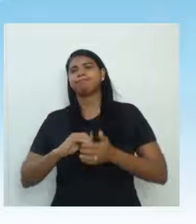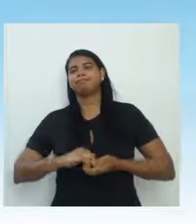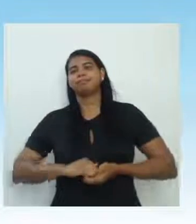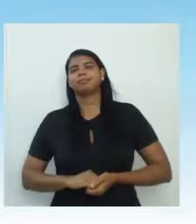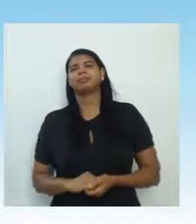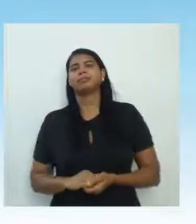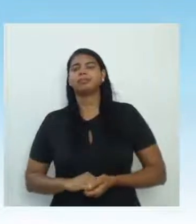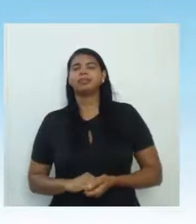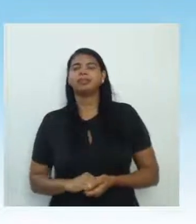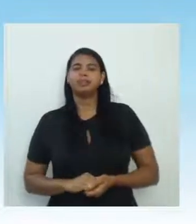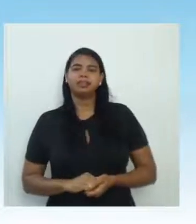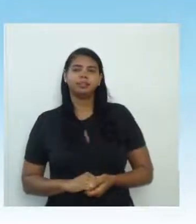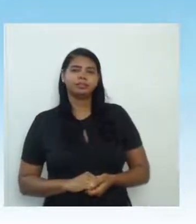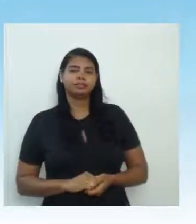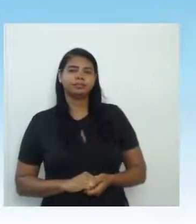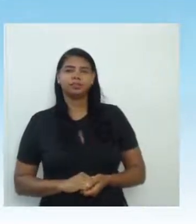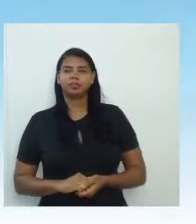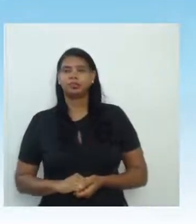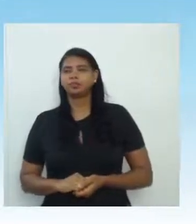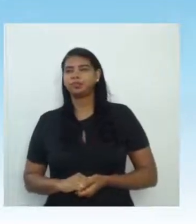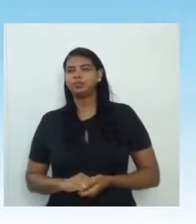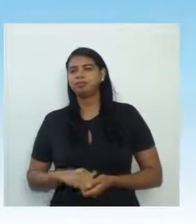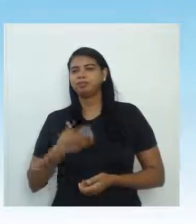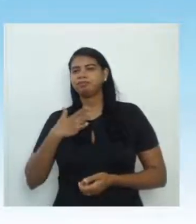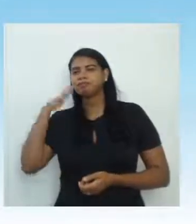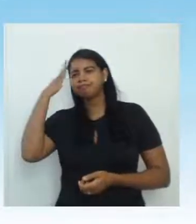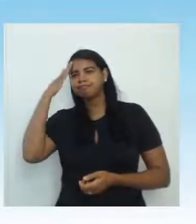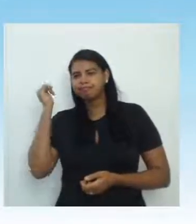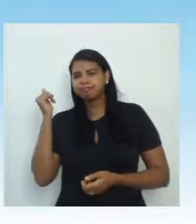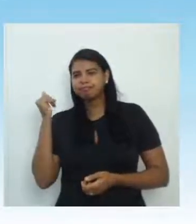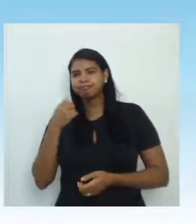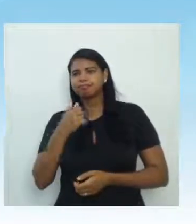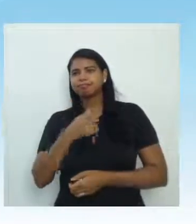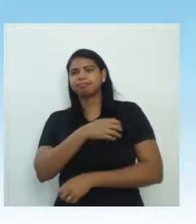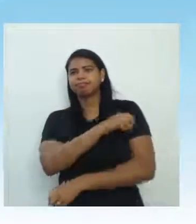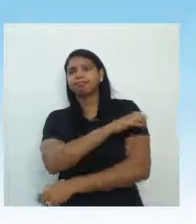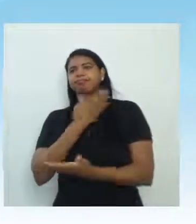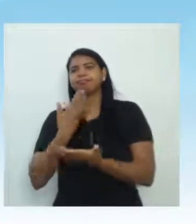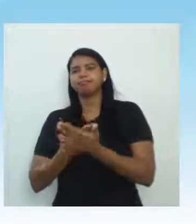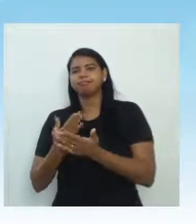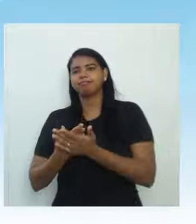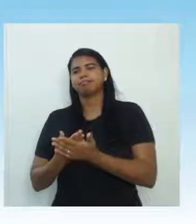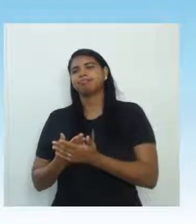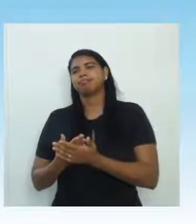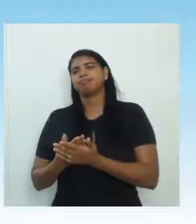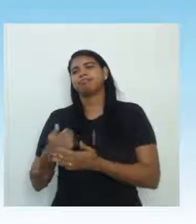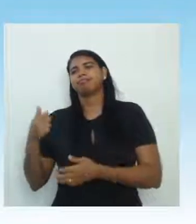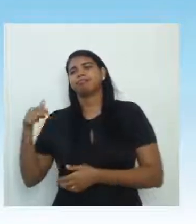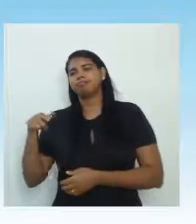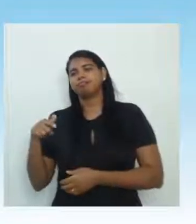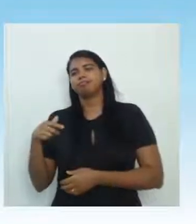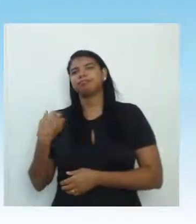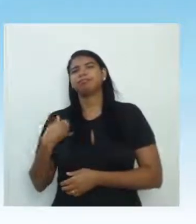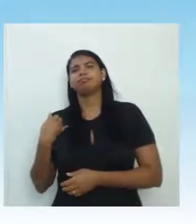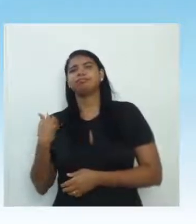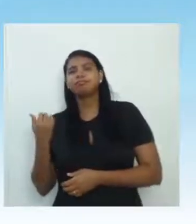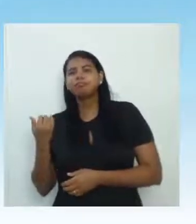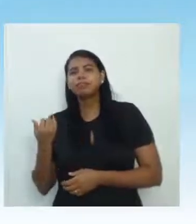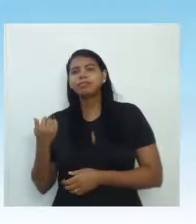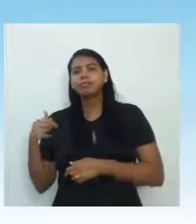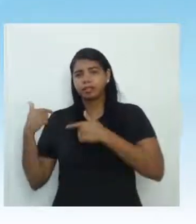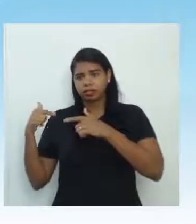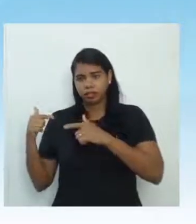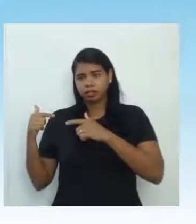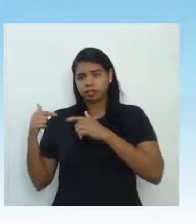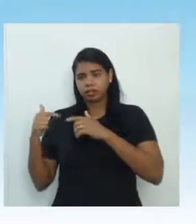eu gostaria de saber, o nosso estudante menor de 18 anos, ele também tem que trabalhar a cidadania ou isso é só coisa para quem tem mais de